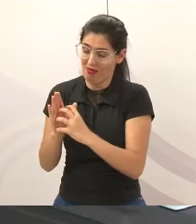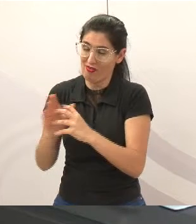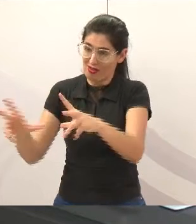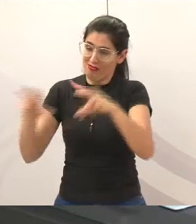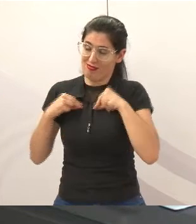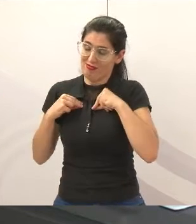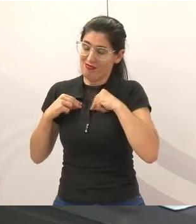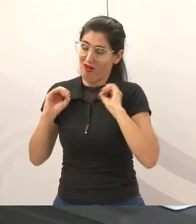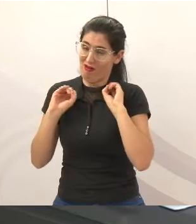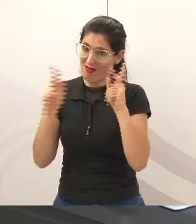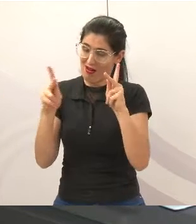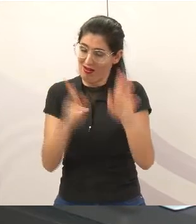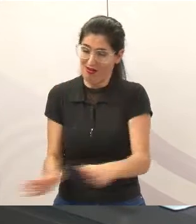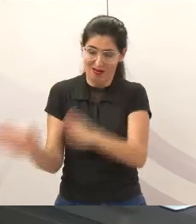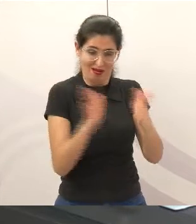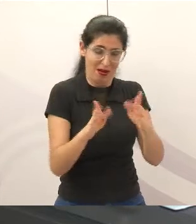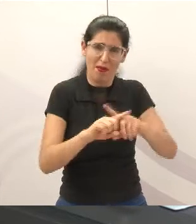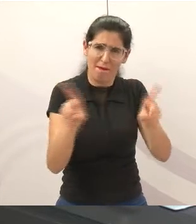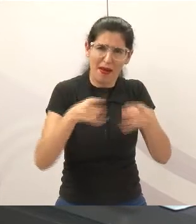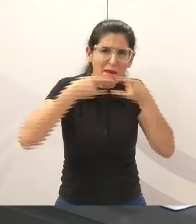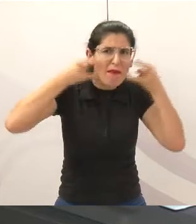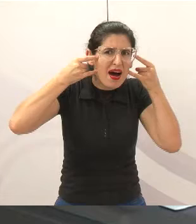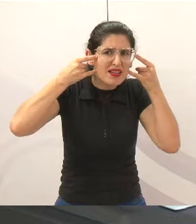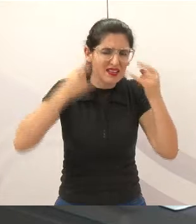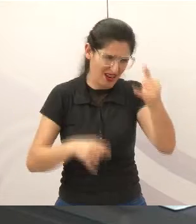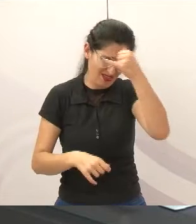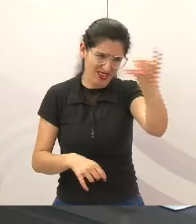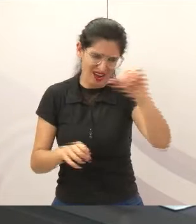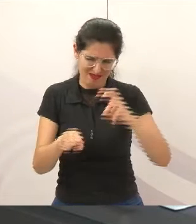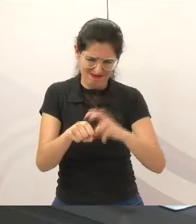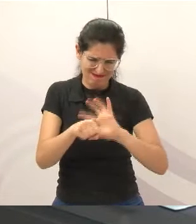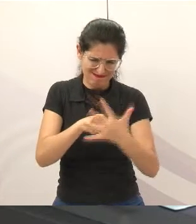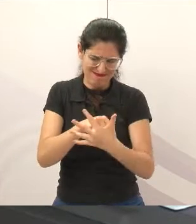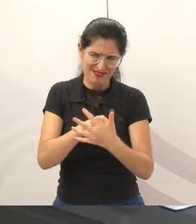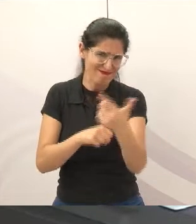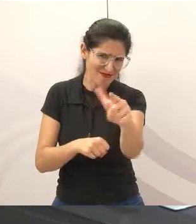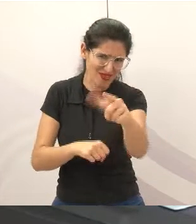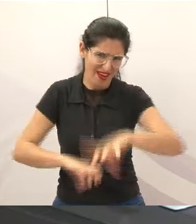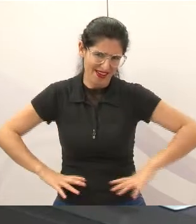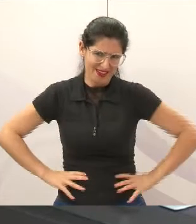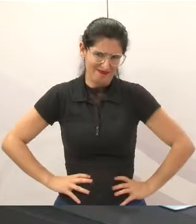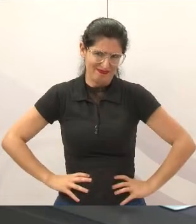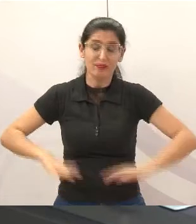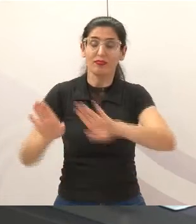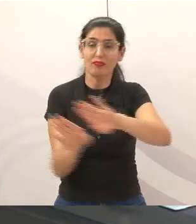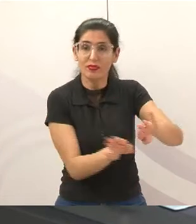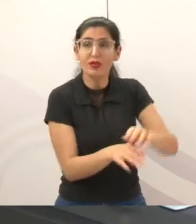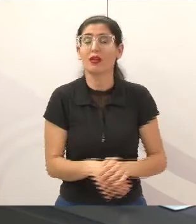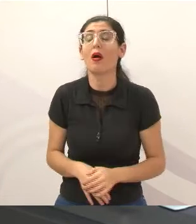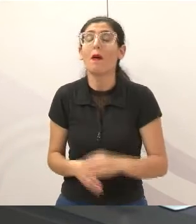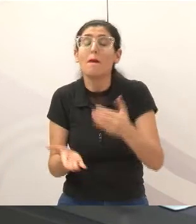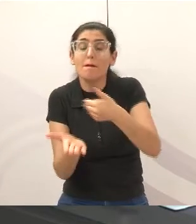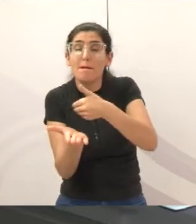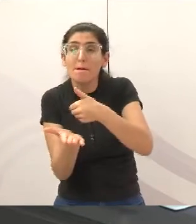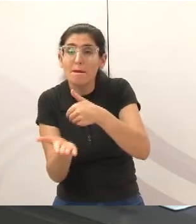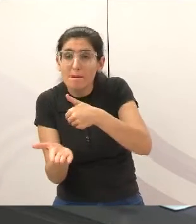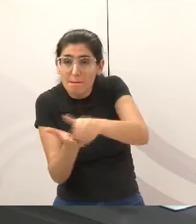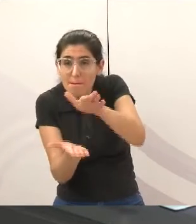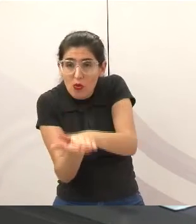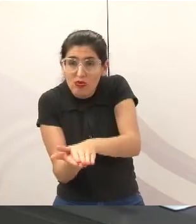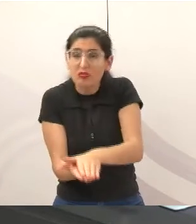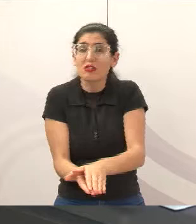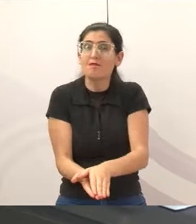hoje, que era a cobrança de multa para quem não usasse máscara. E, inclusive, a multa de